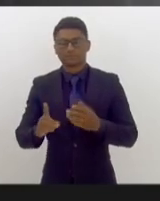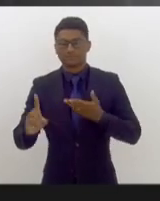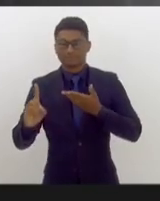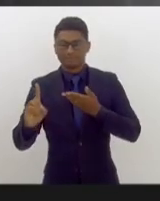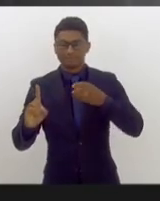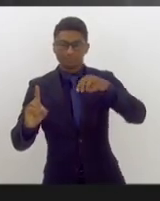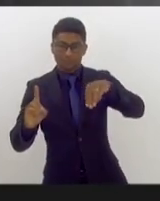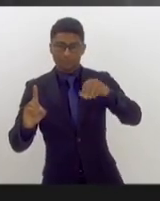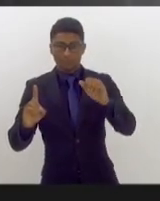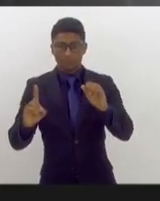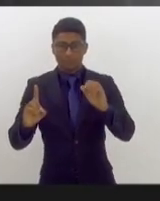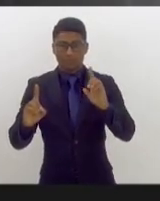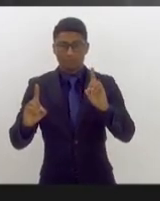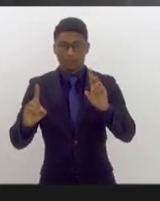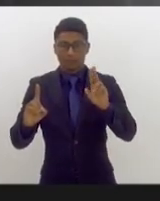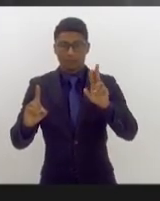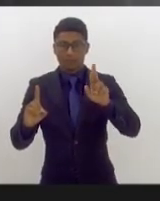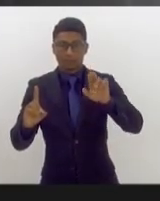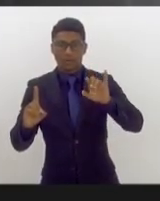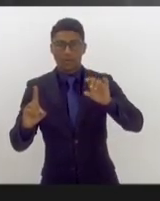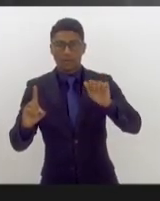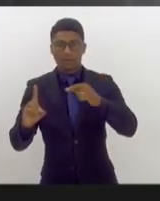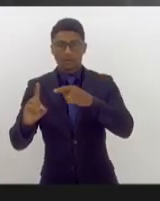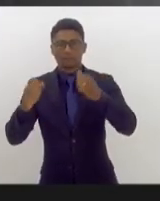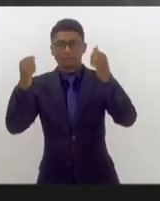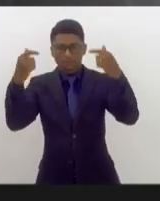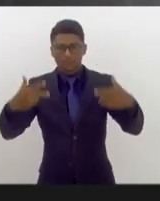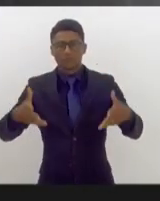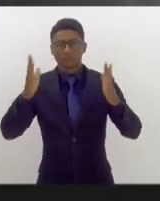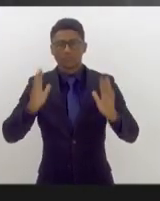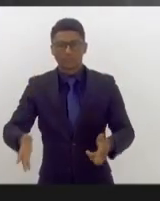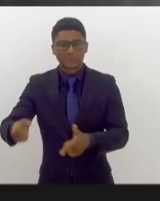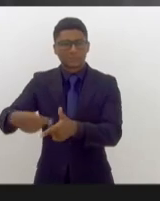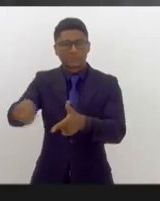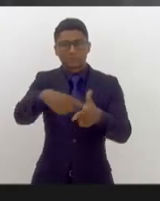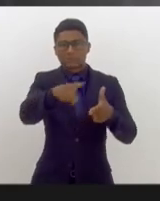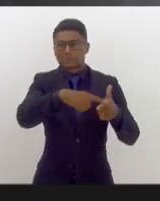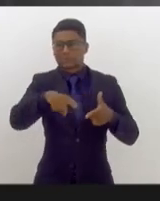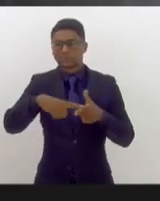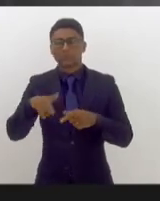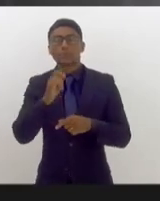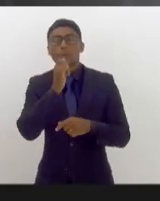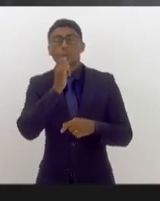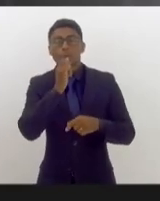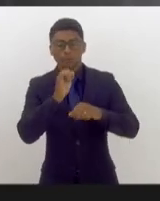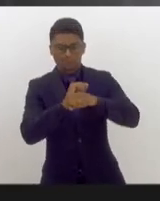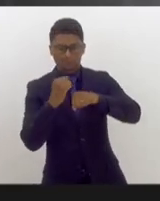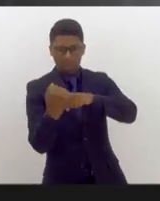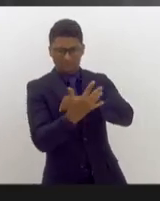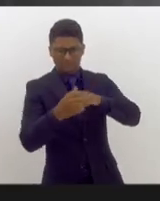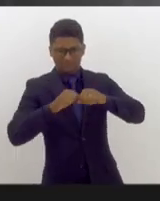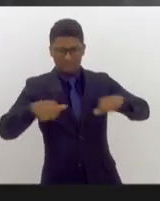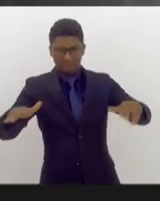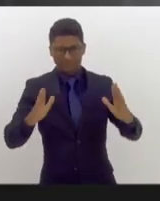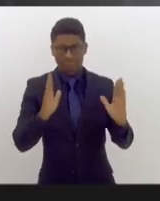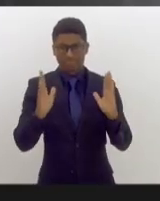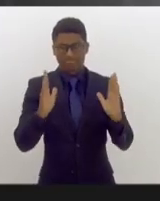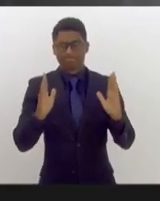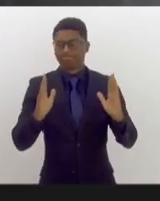uma problematização que aconteceu após o Congresso, que é a pandemia. A pandemia é uma concretude do debate do processo educacional.